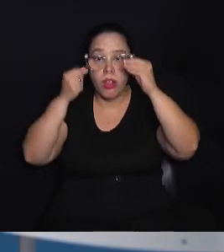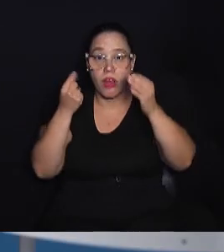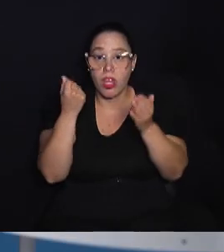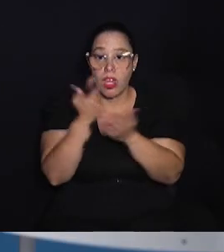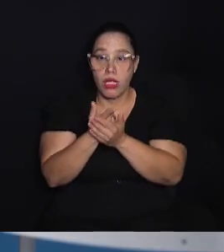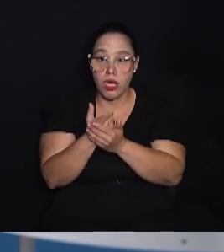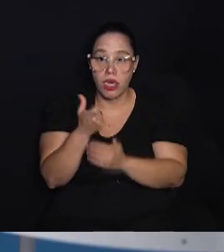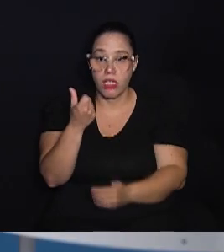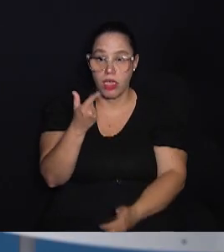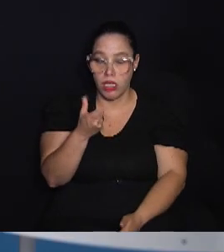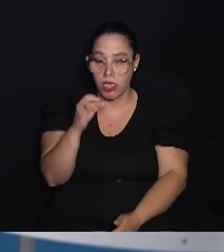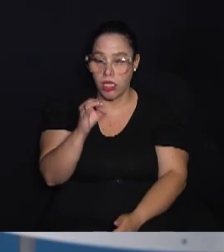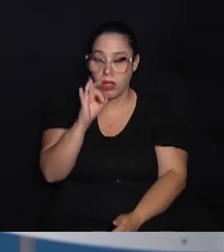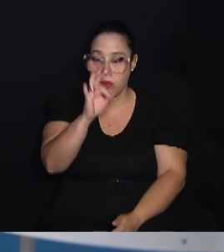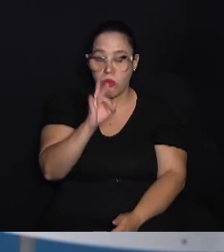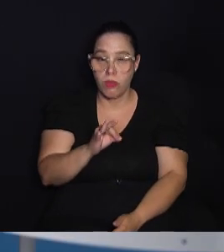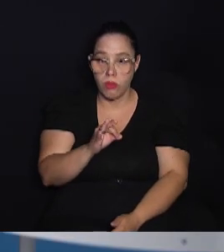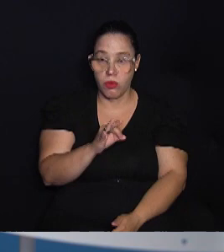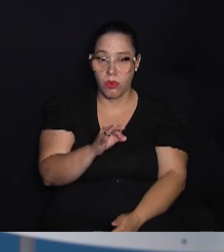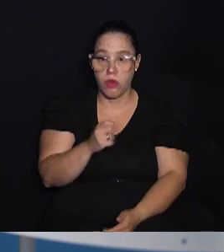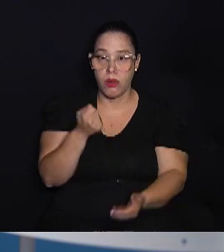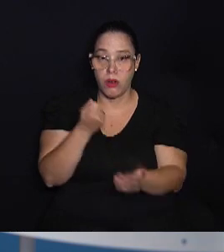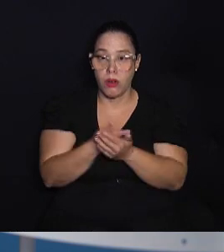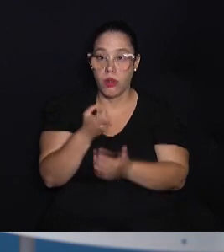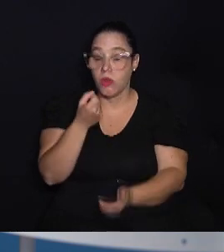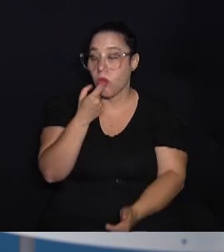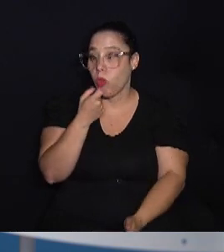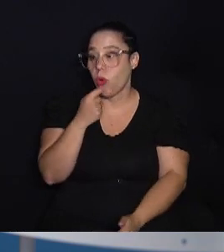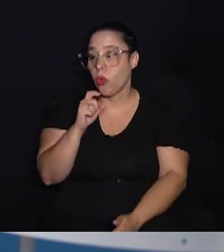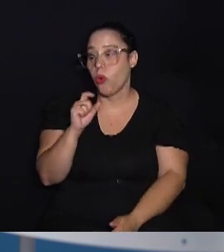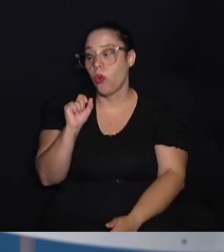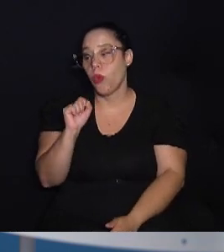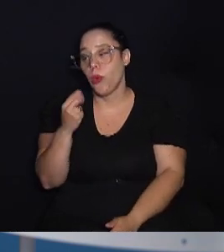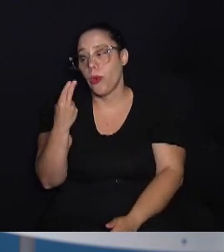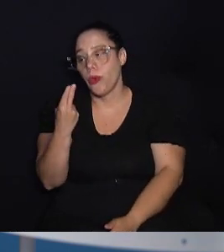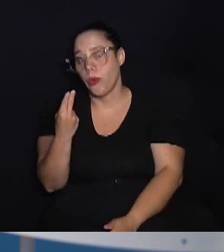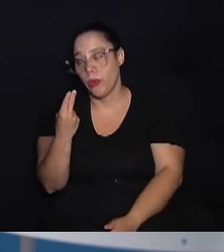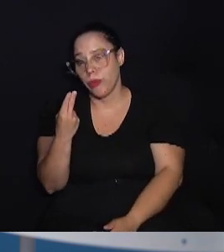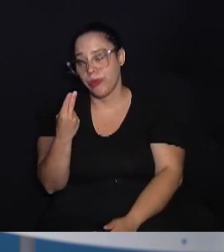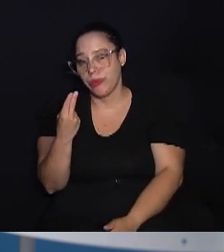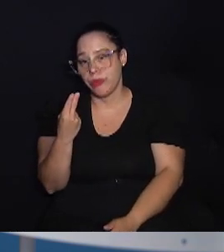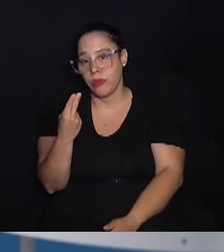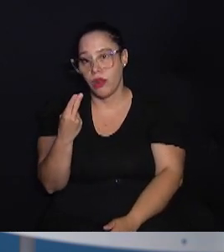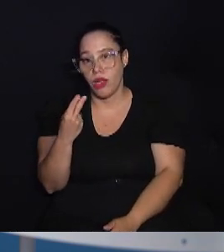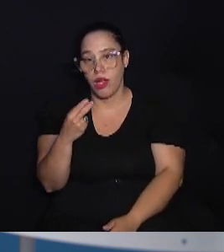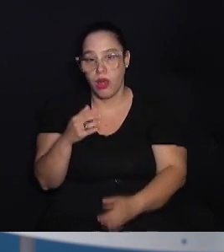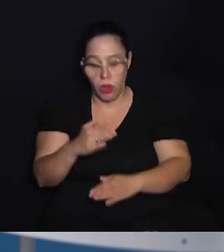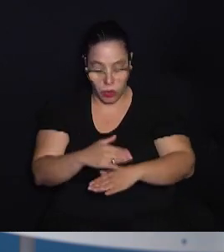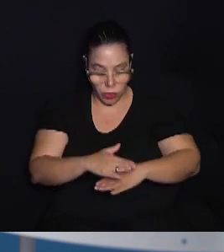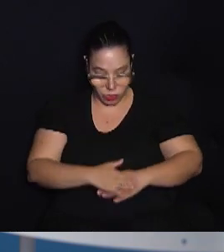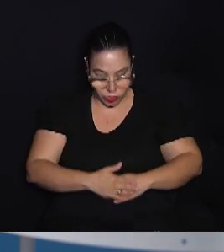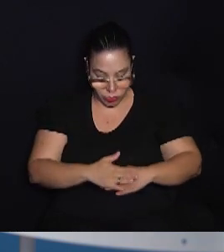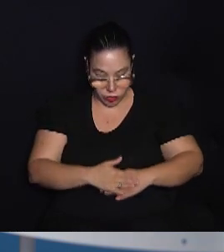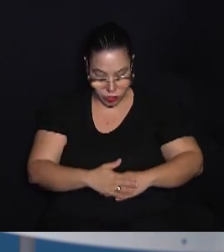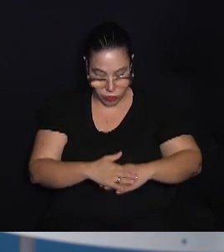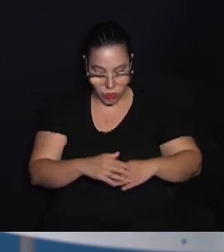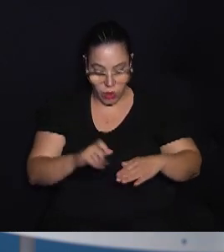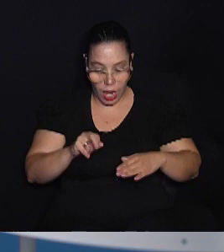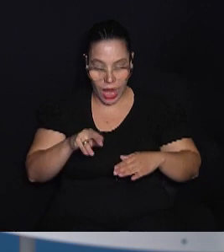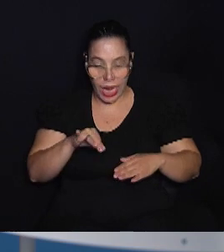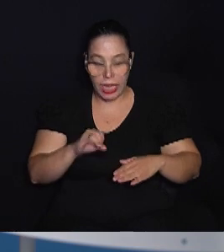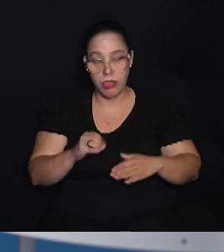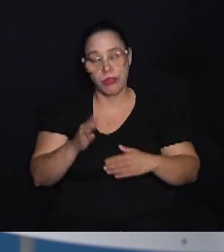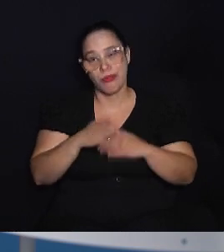média, 60% da renda da família gasta com medicamentos ou o que você tem que usar de fraldas geriátricas, lenços umedecidos,